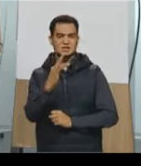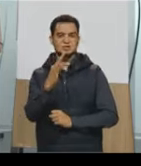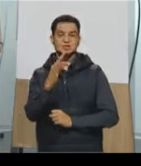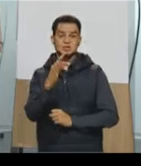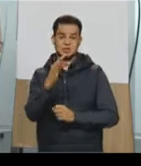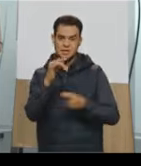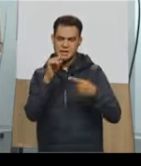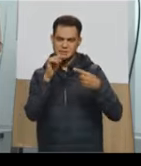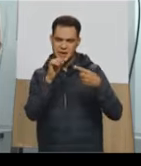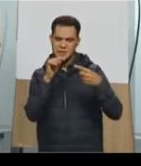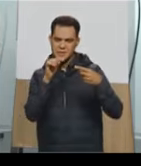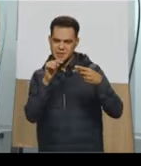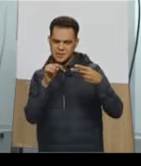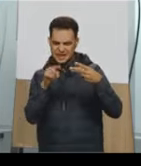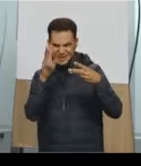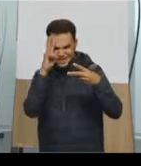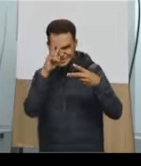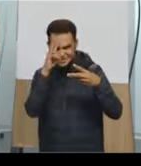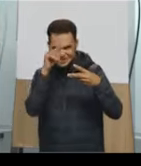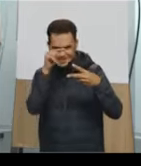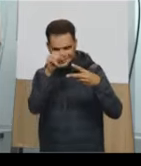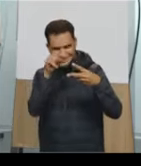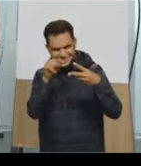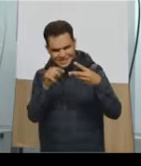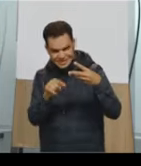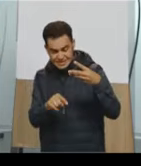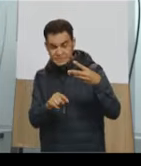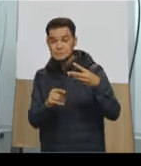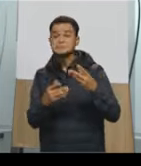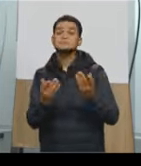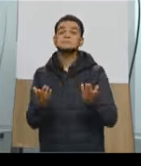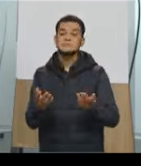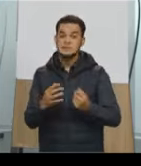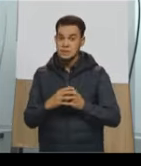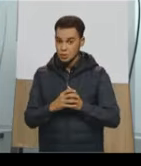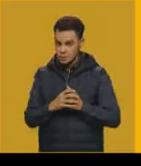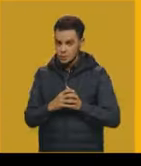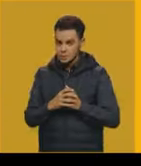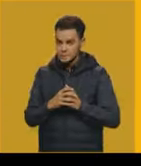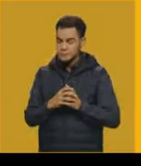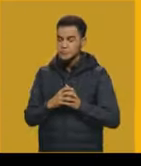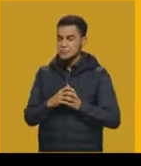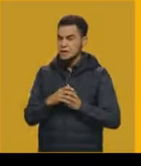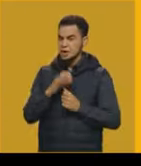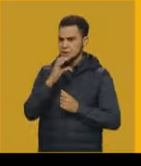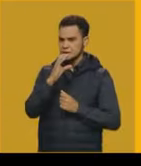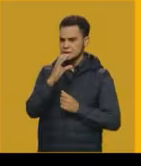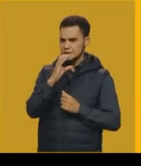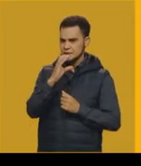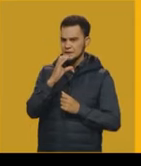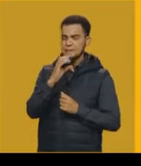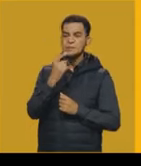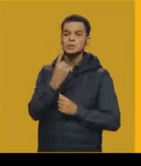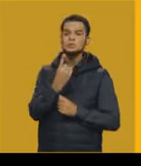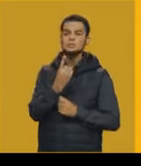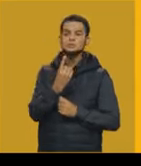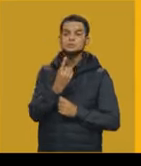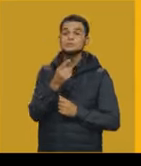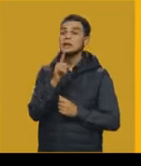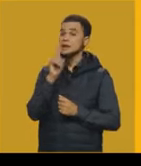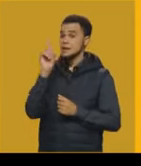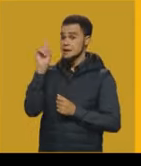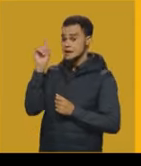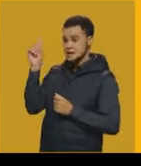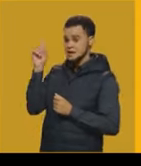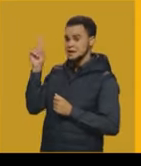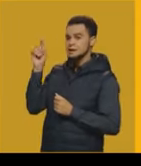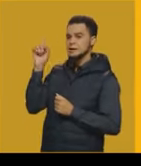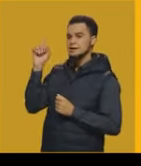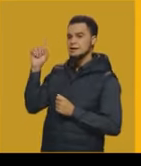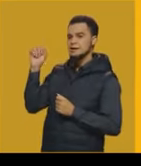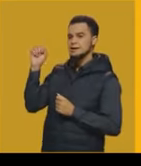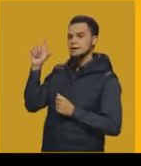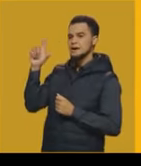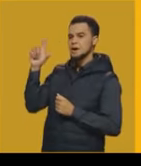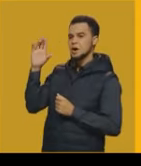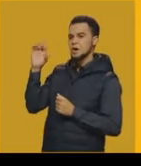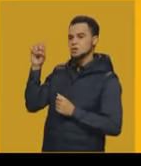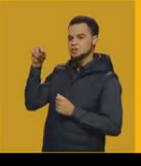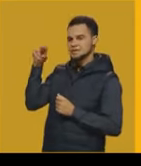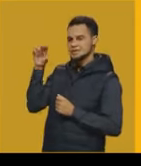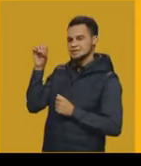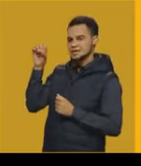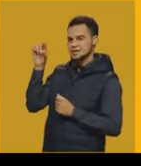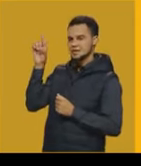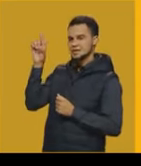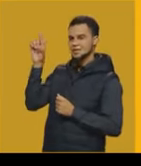but, pente. E ele está no carbono 1. Ele é um alceno, então tem o